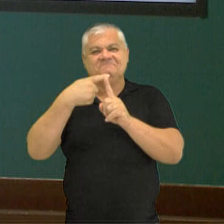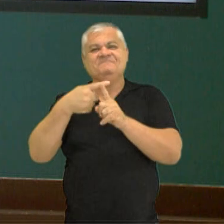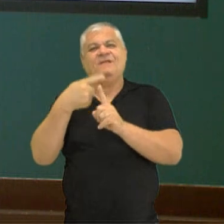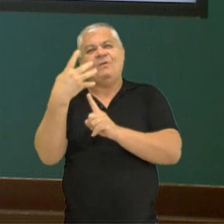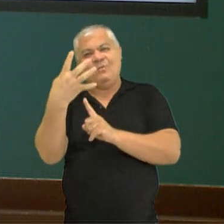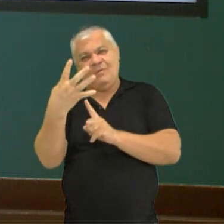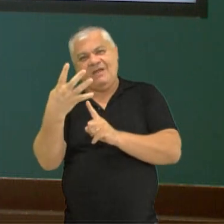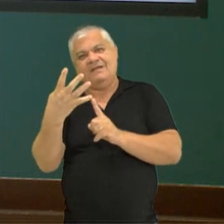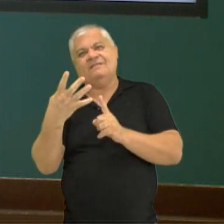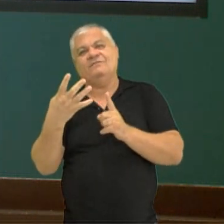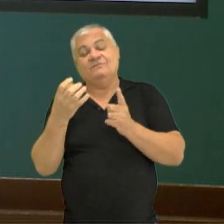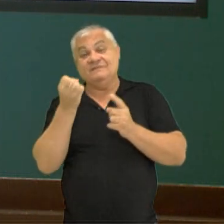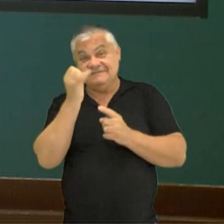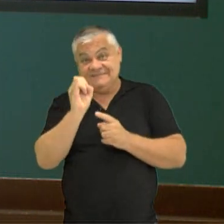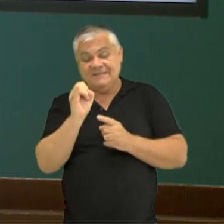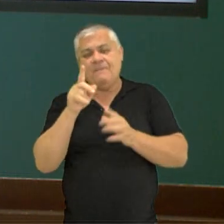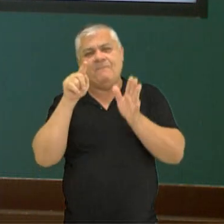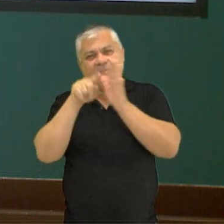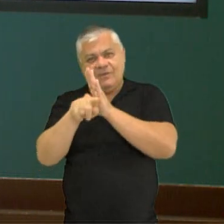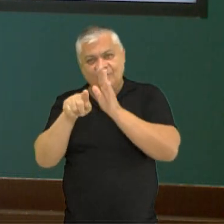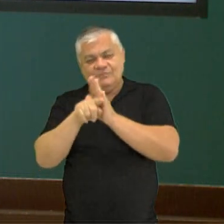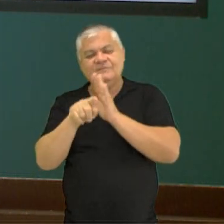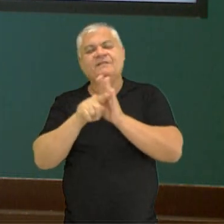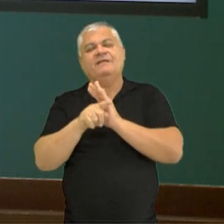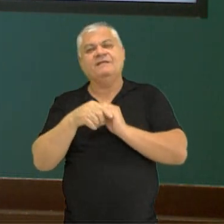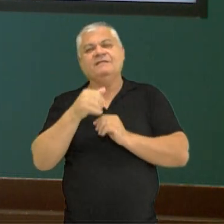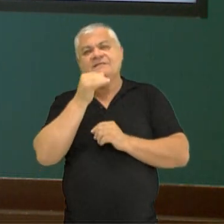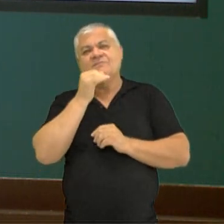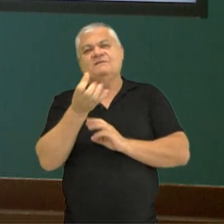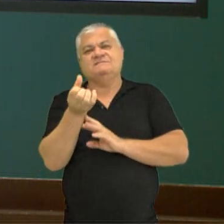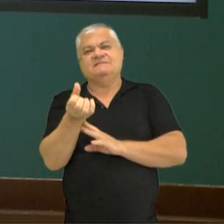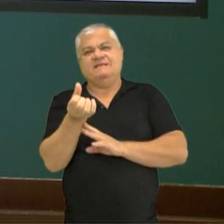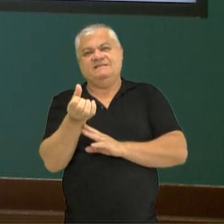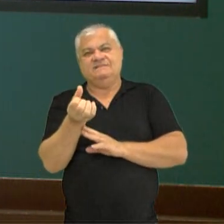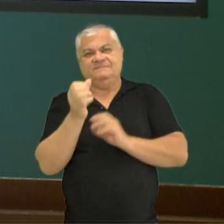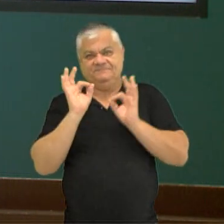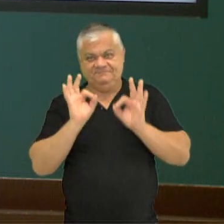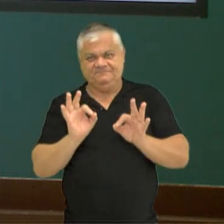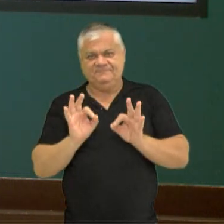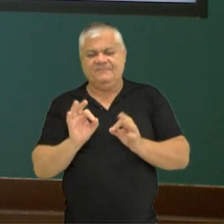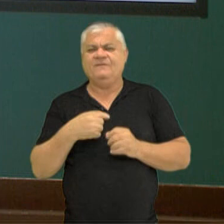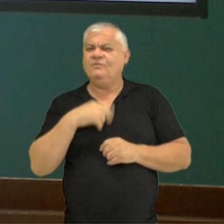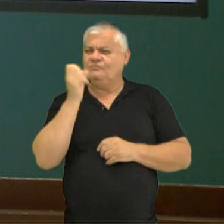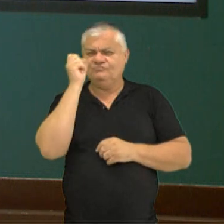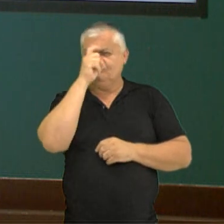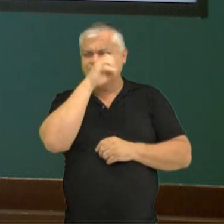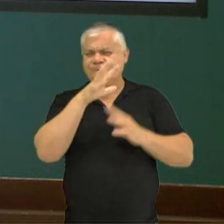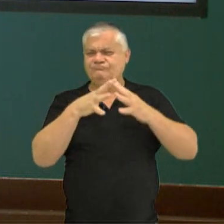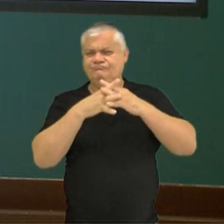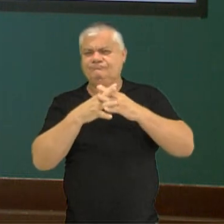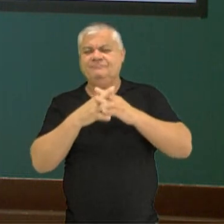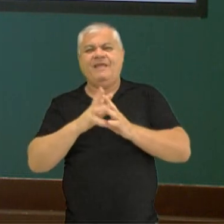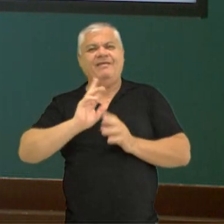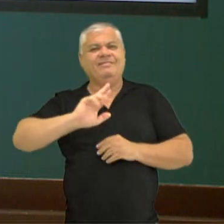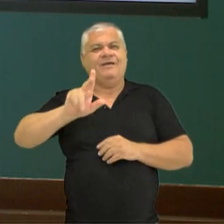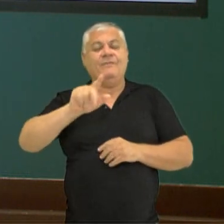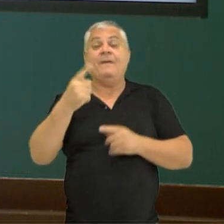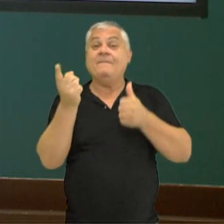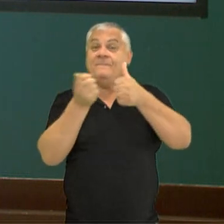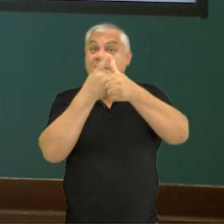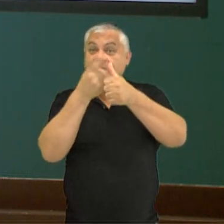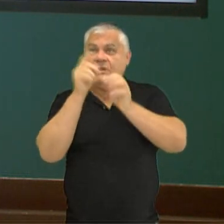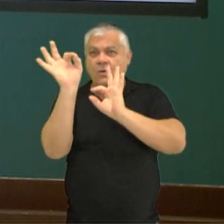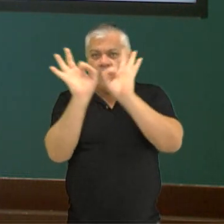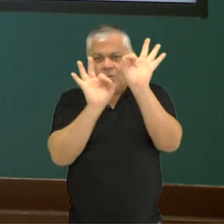que o segundo raio, se fosse perguntado, seria de 6 centímetros. Vocês viram que não é tão complexo, tanto que eu organize,